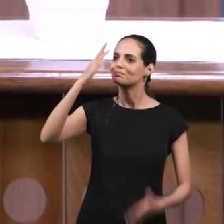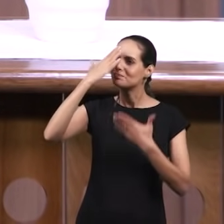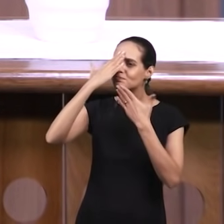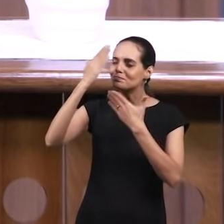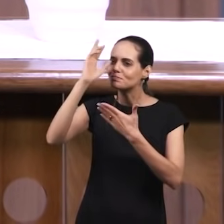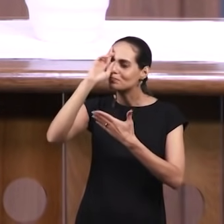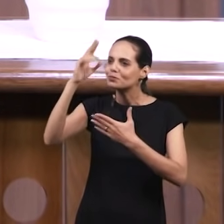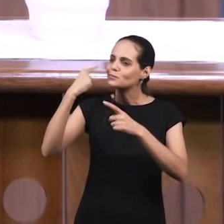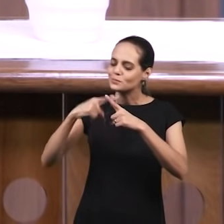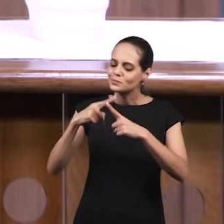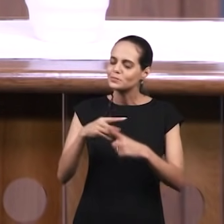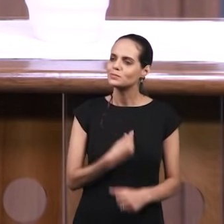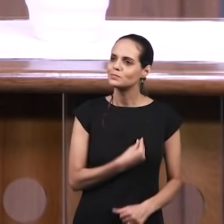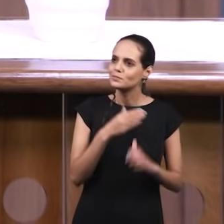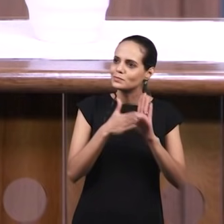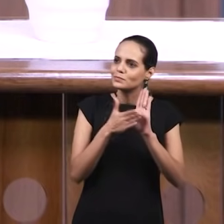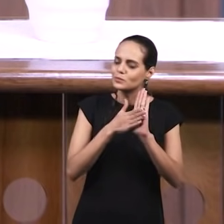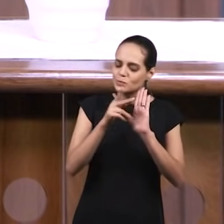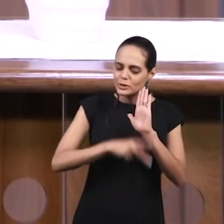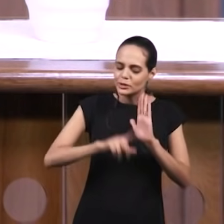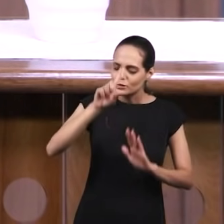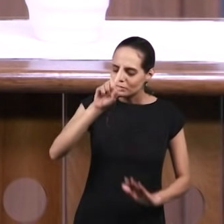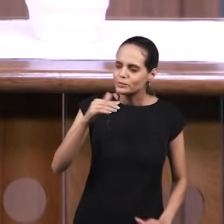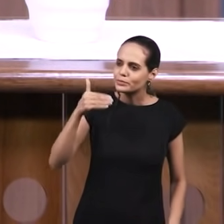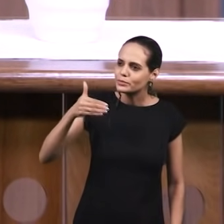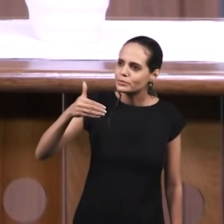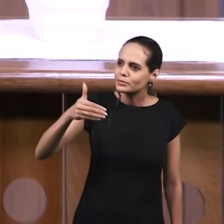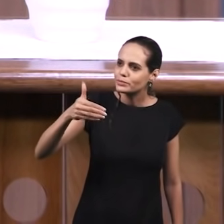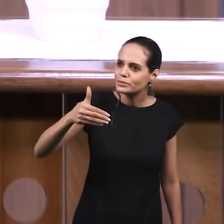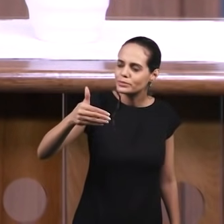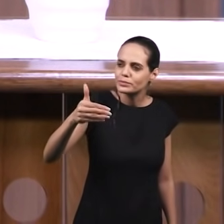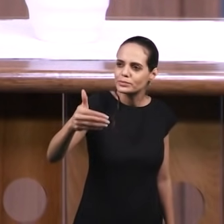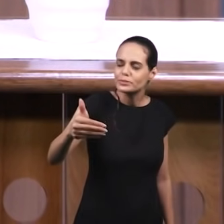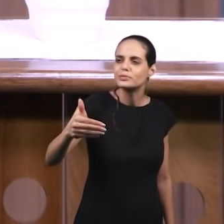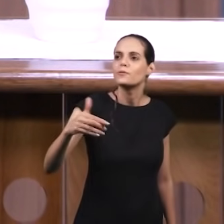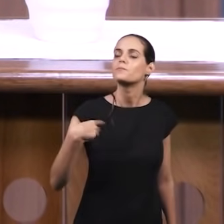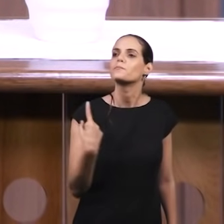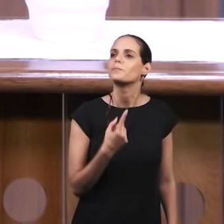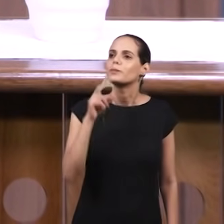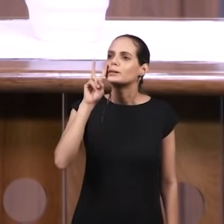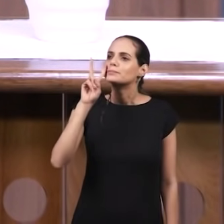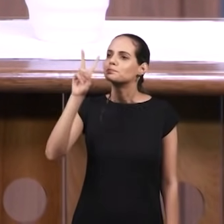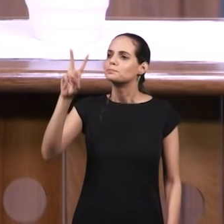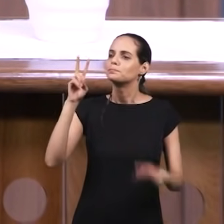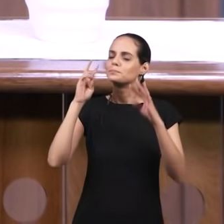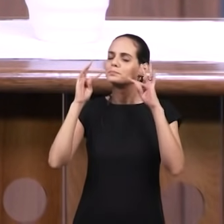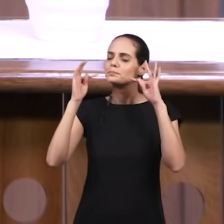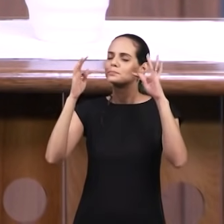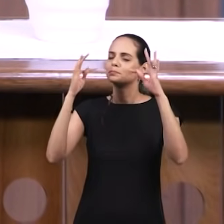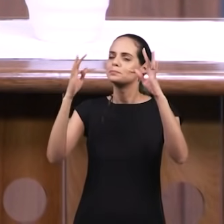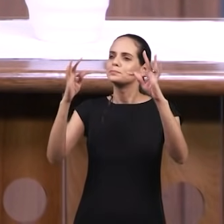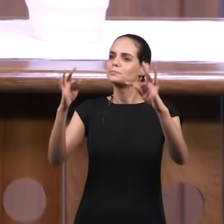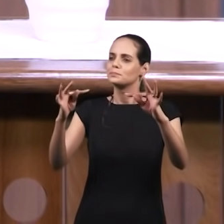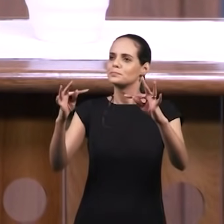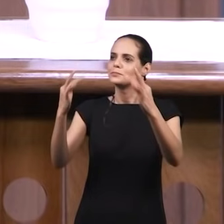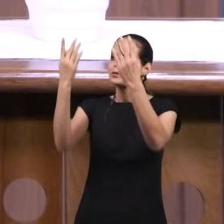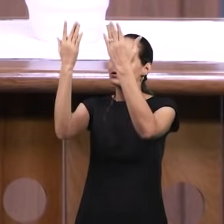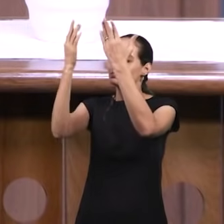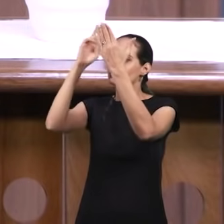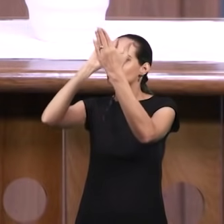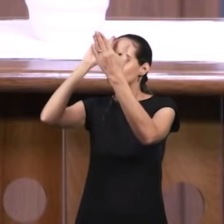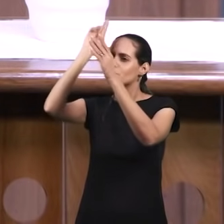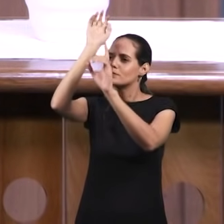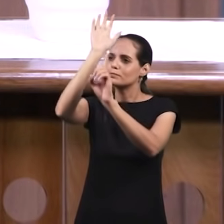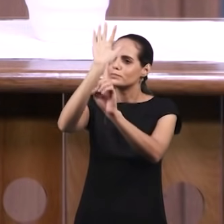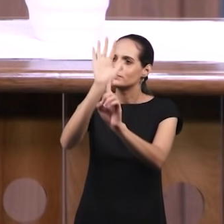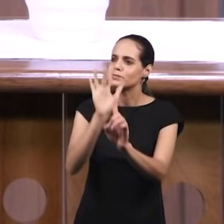Senhor, porque estamos vivendo um projeto. Dia após dia, nós vemos e testemunhamos de que a Tua mão